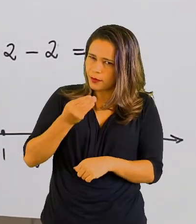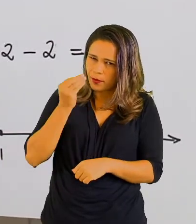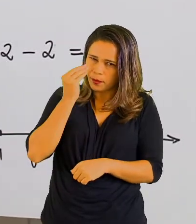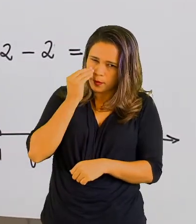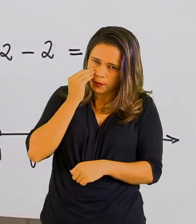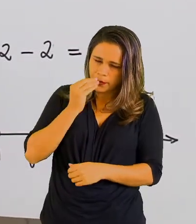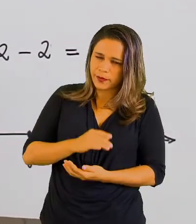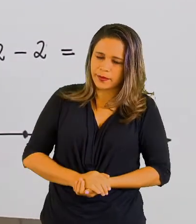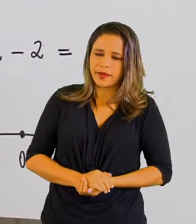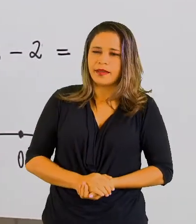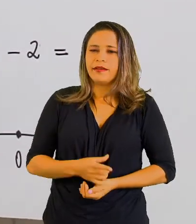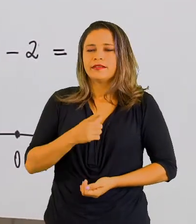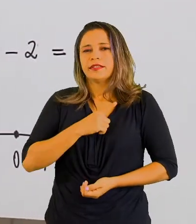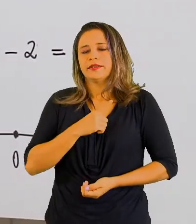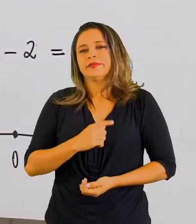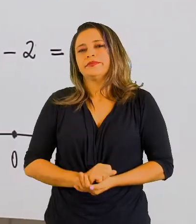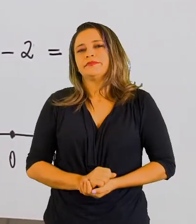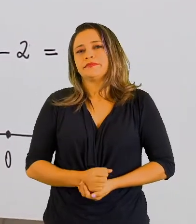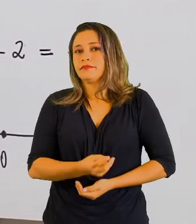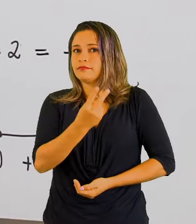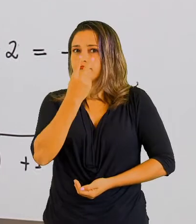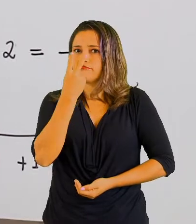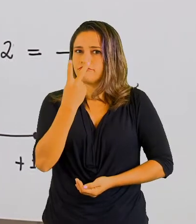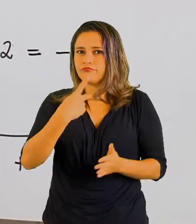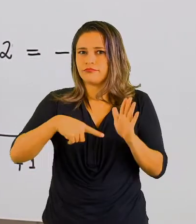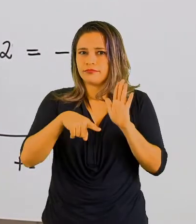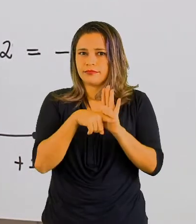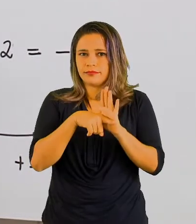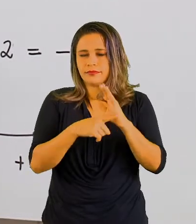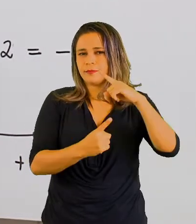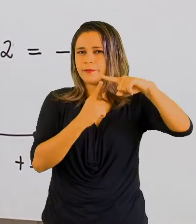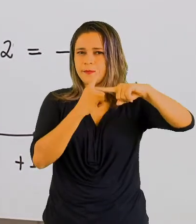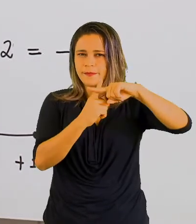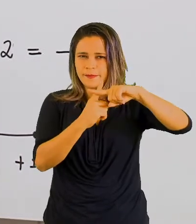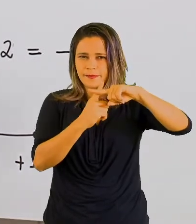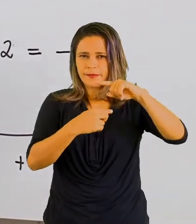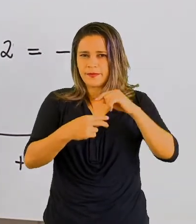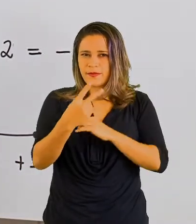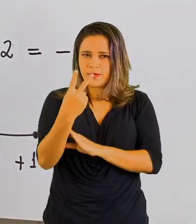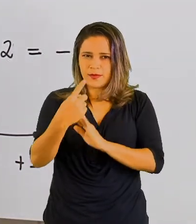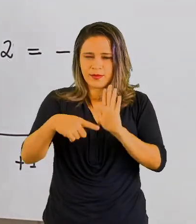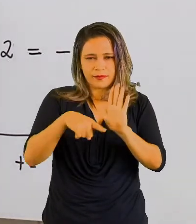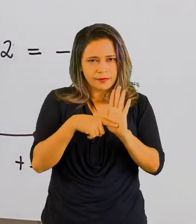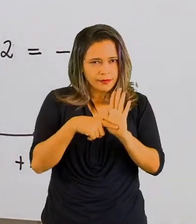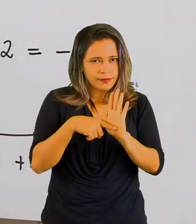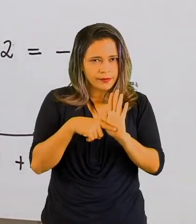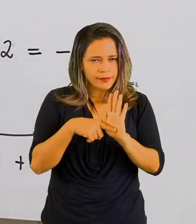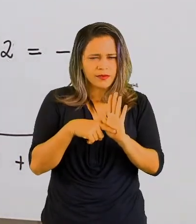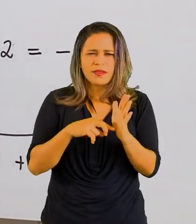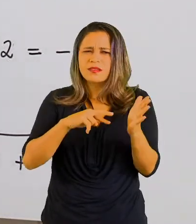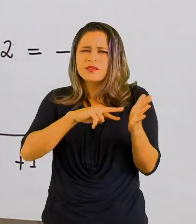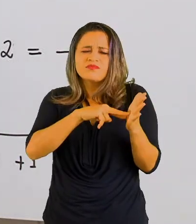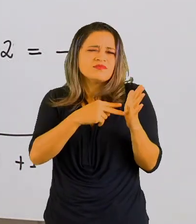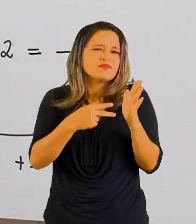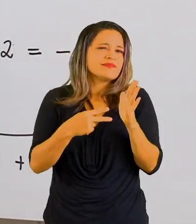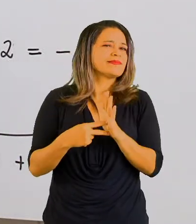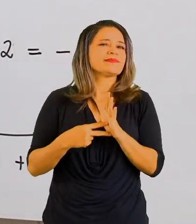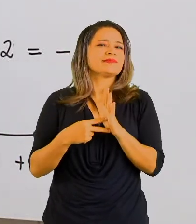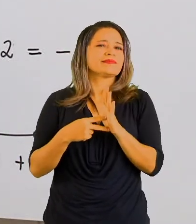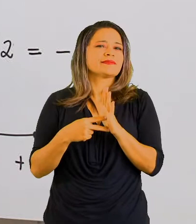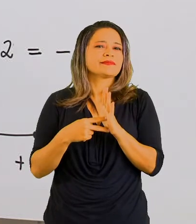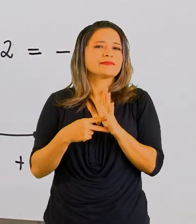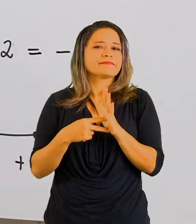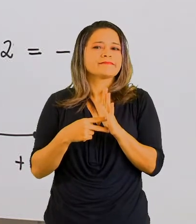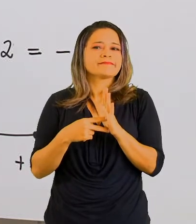aqui 2 negativo mais 2 negativo. O que significa essa